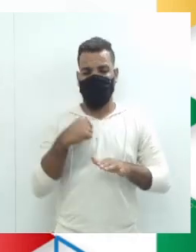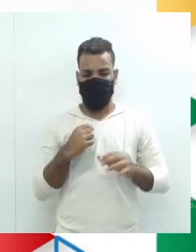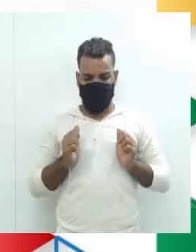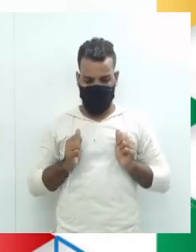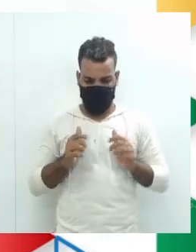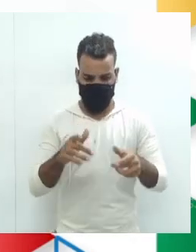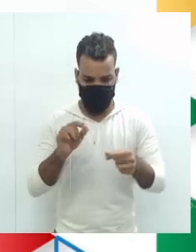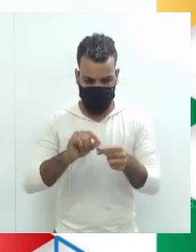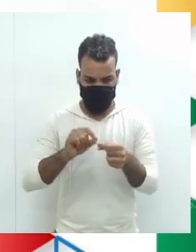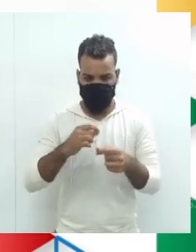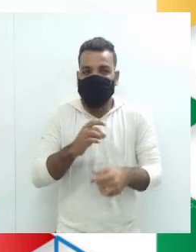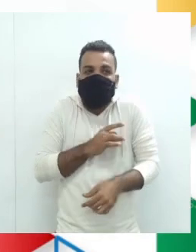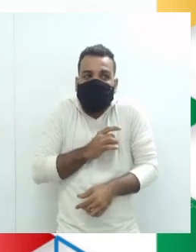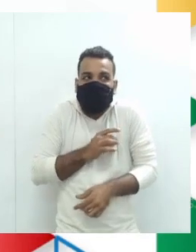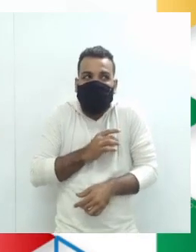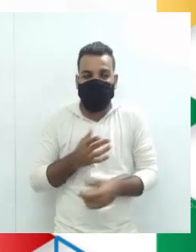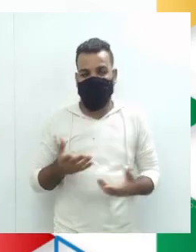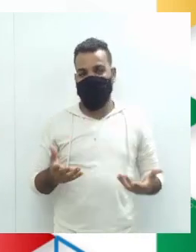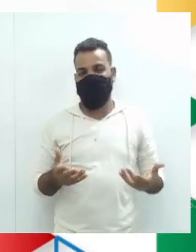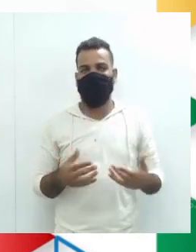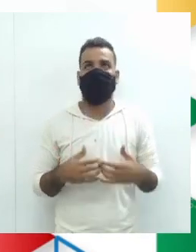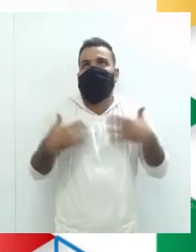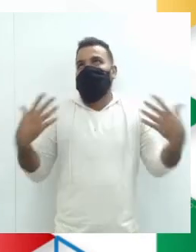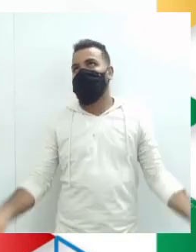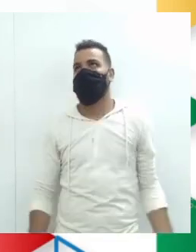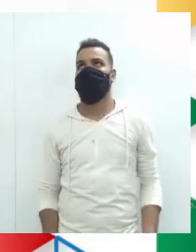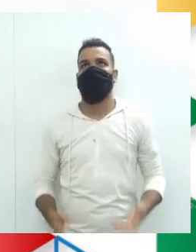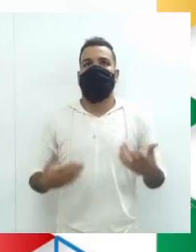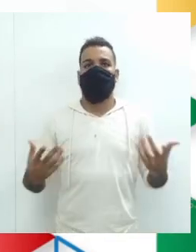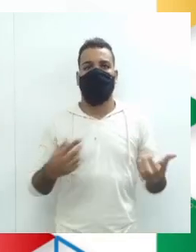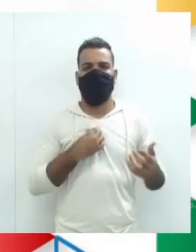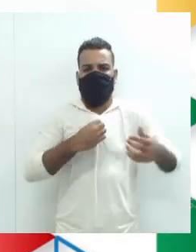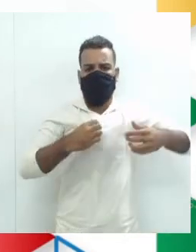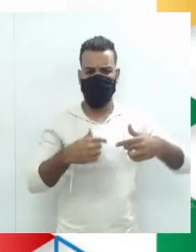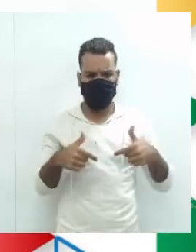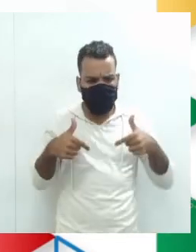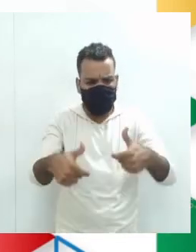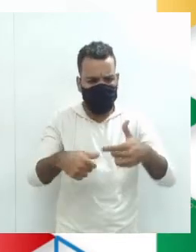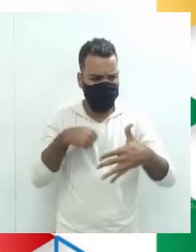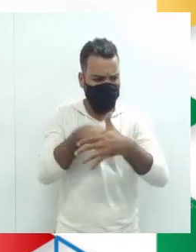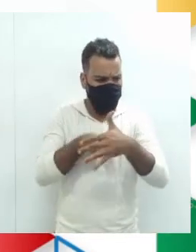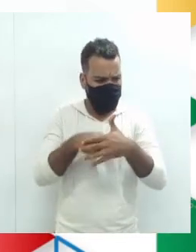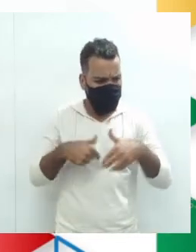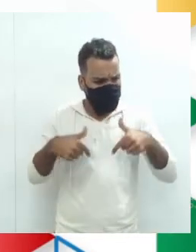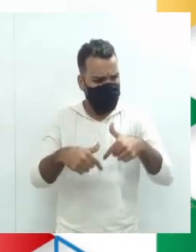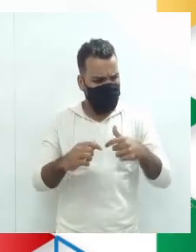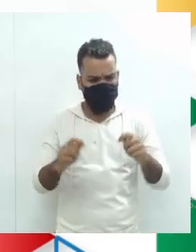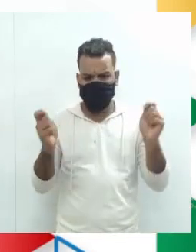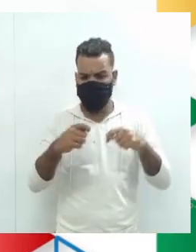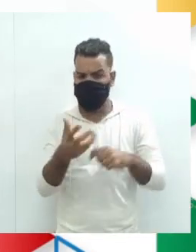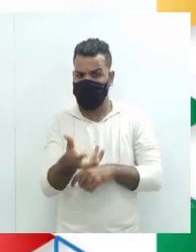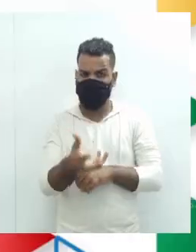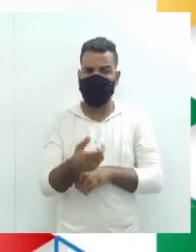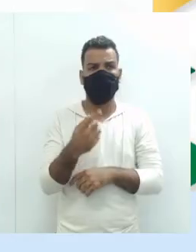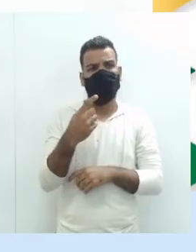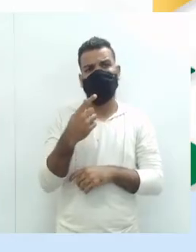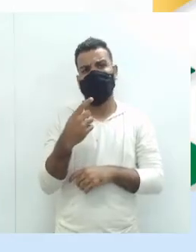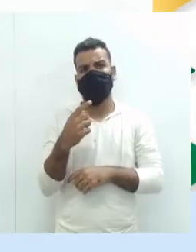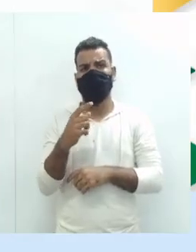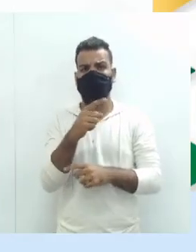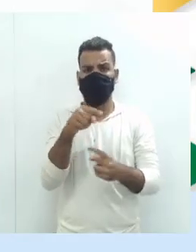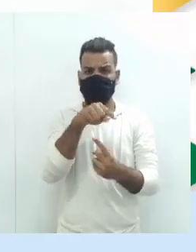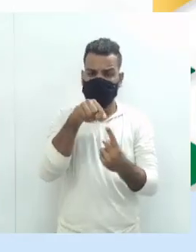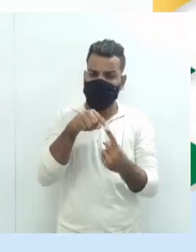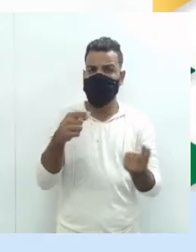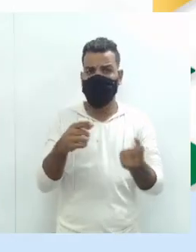algumas coisas, né, de, sei lá, de lutar por algum sonho que possui, né, de tentar buscar um